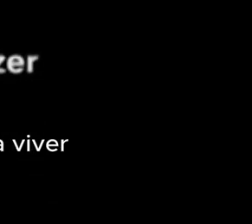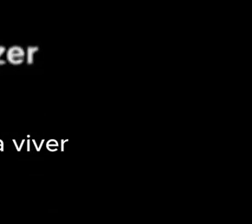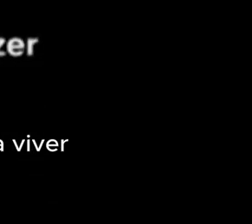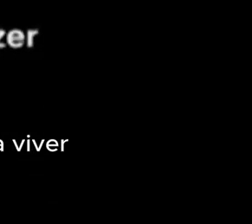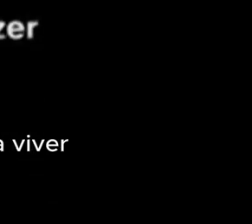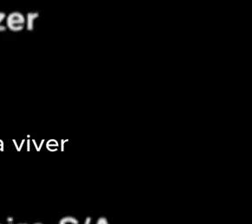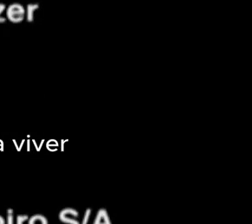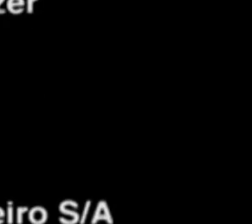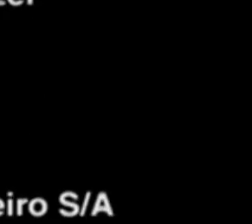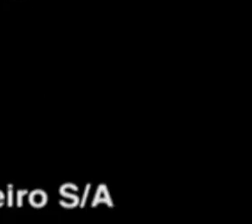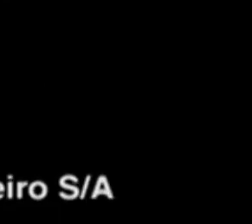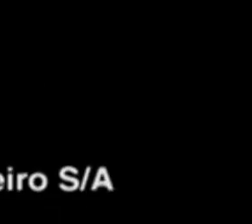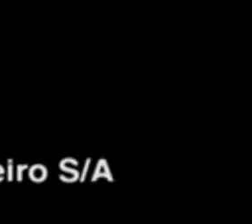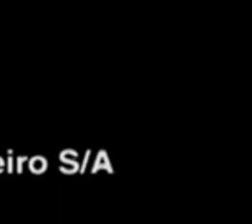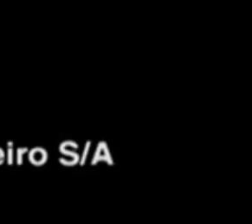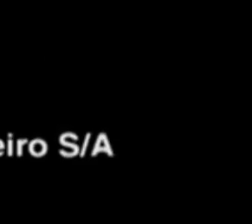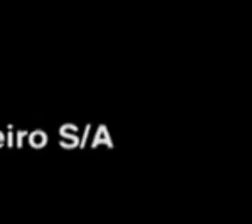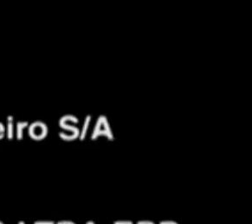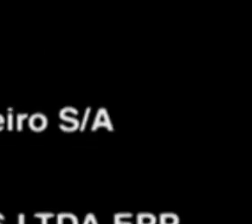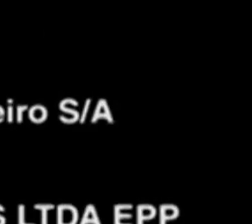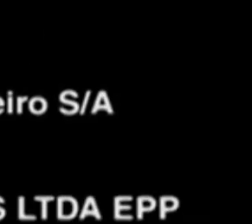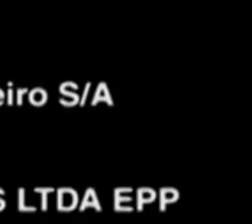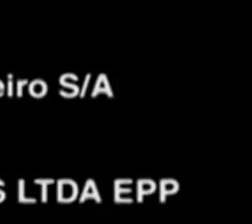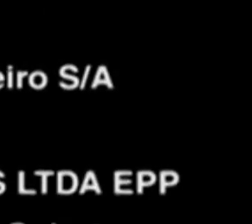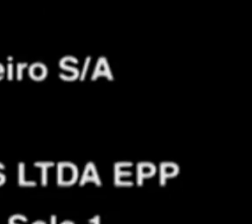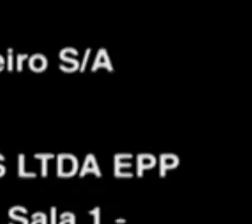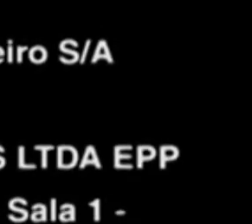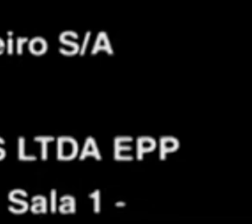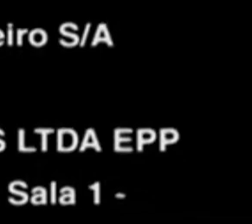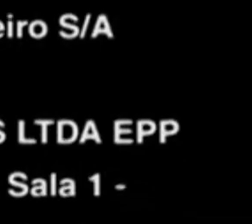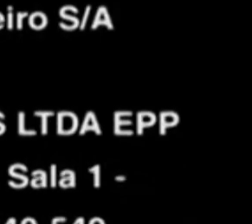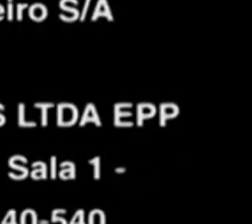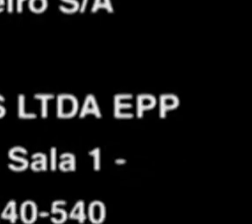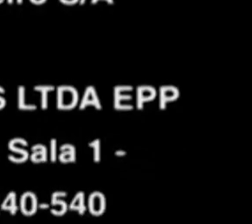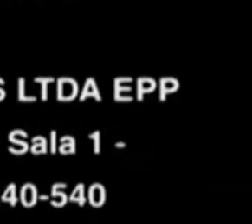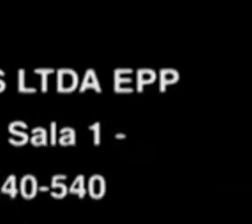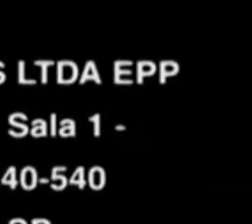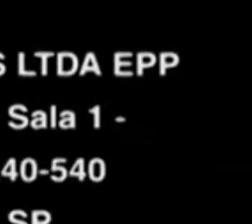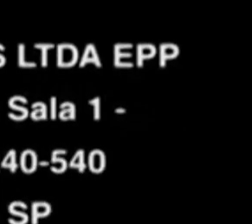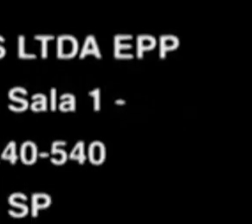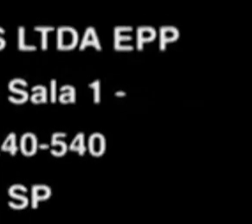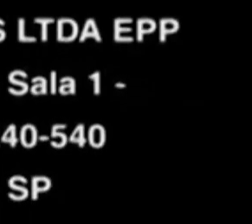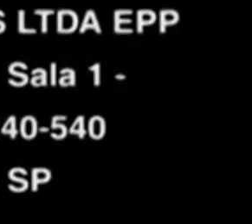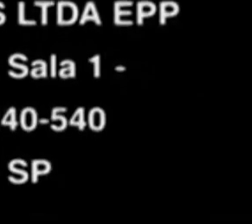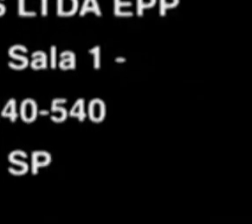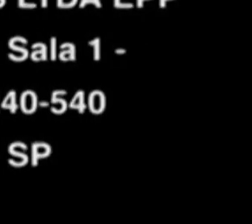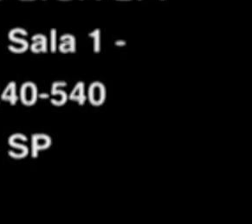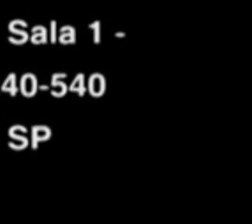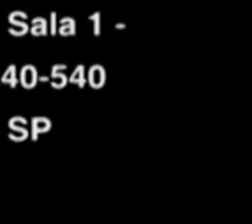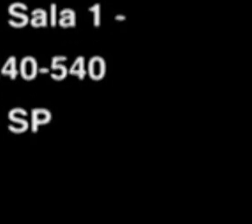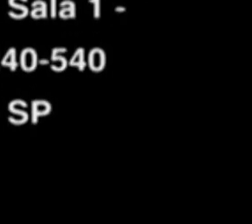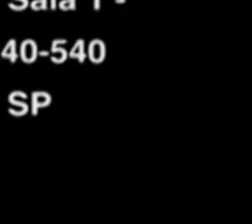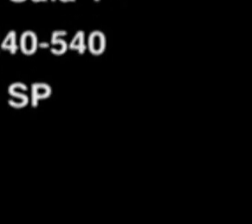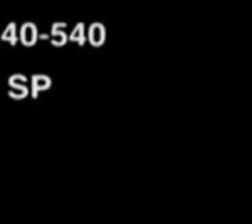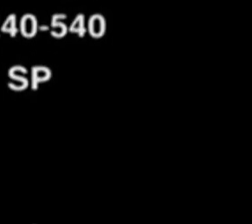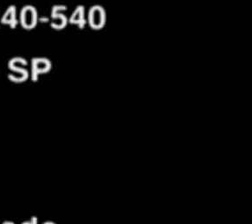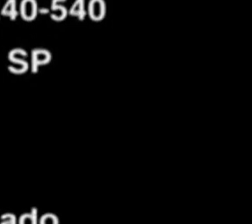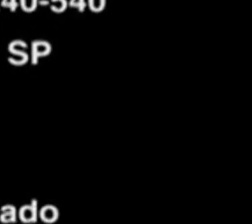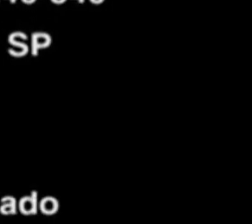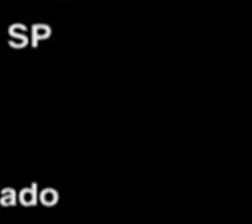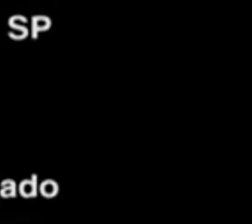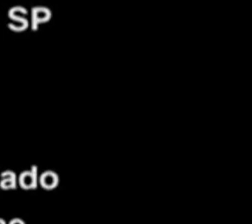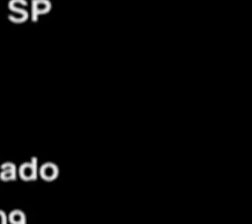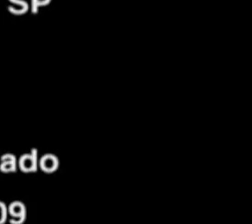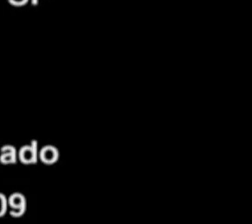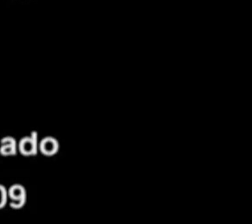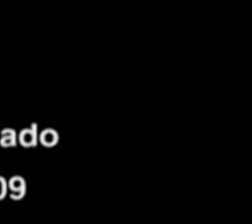da água pra viver. Tira o zóio ruim, salva o zóio bom.